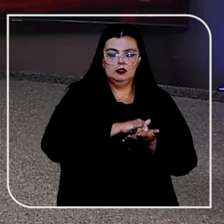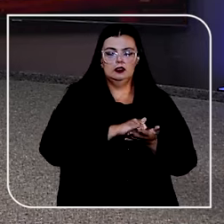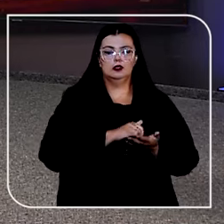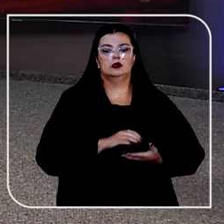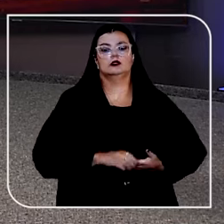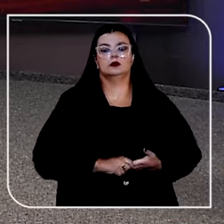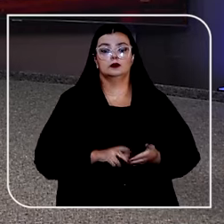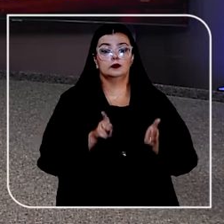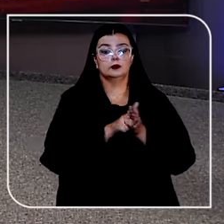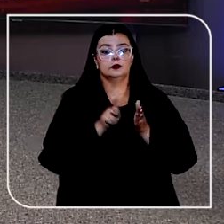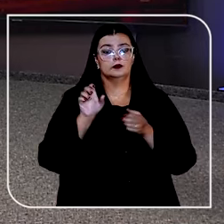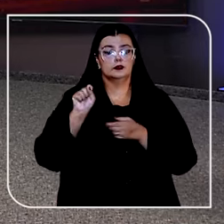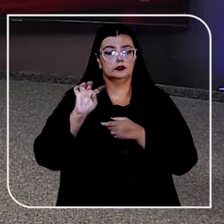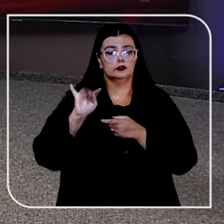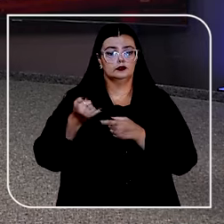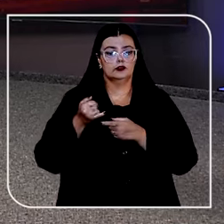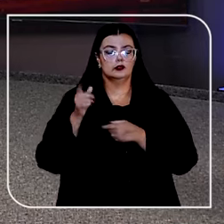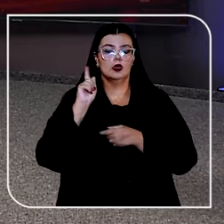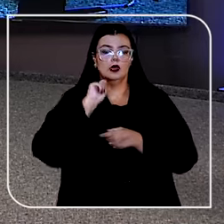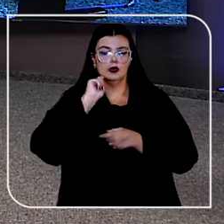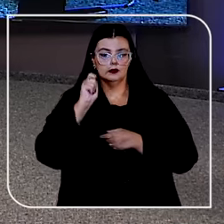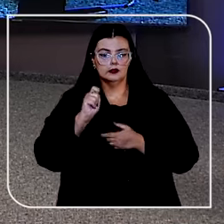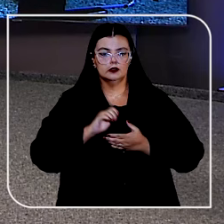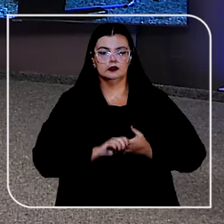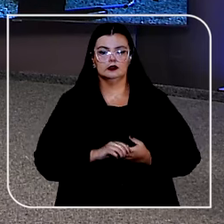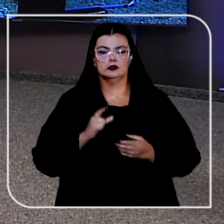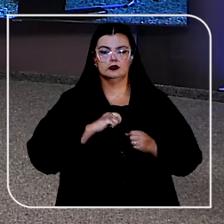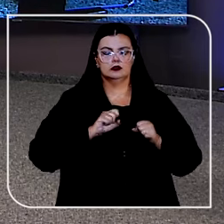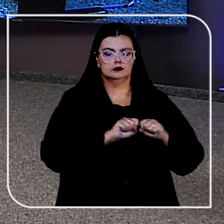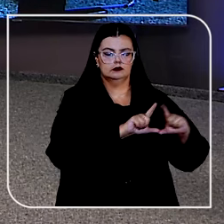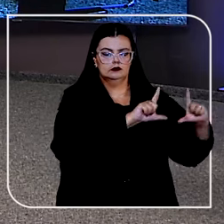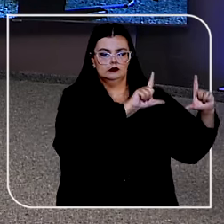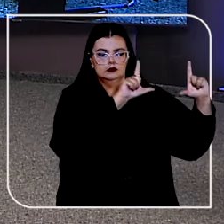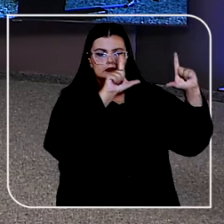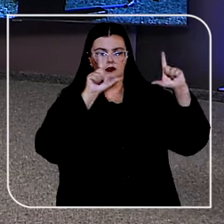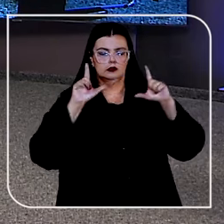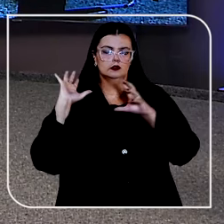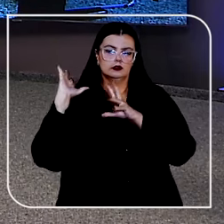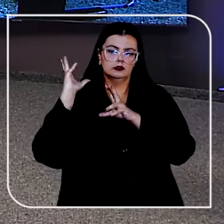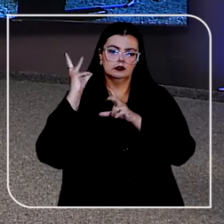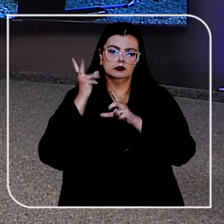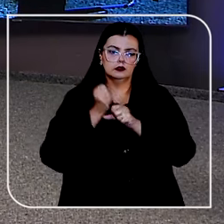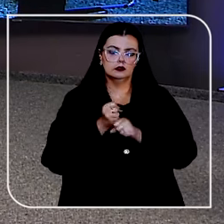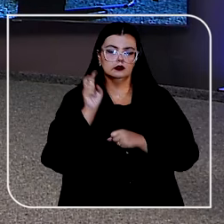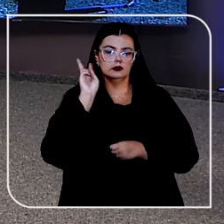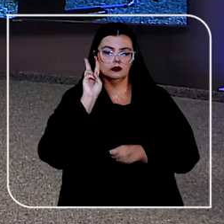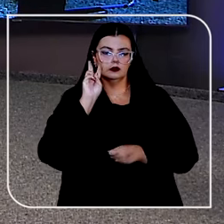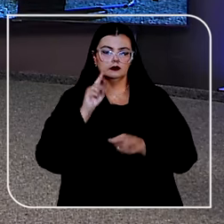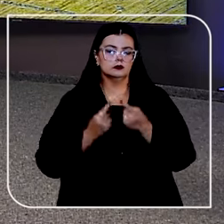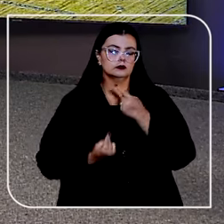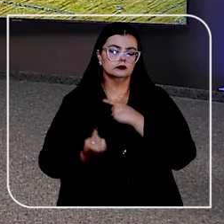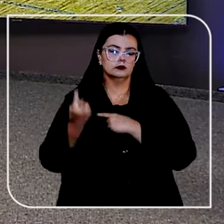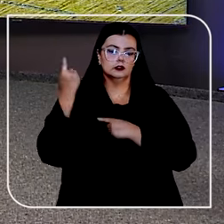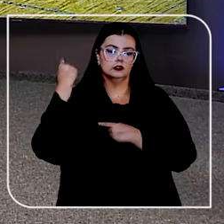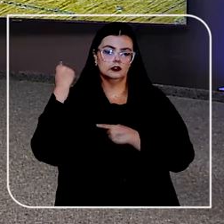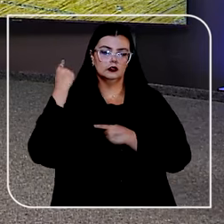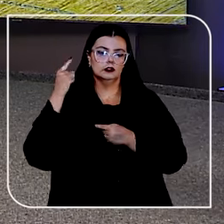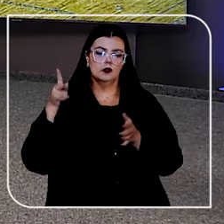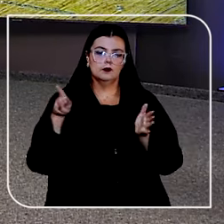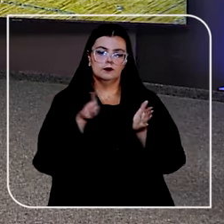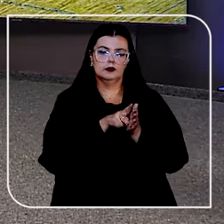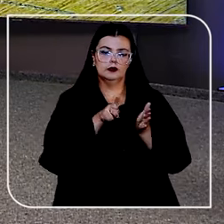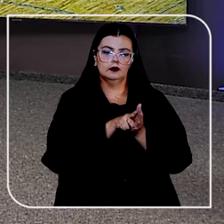Cidadania celebrado em abril amostra traz toda a história do STJ desde os tempos do